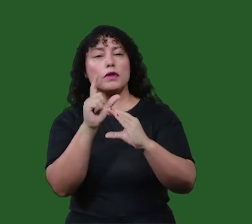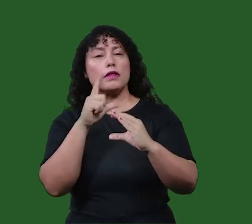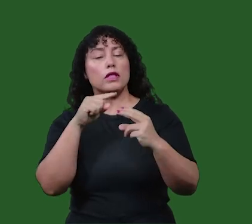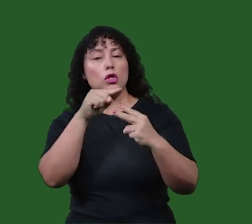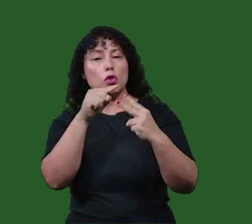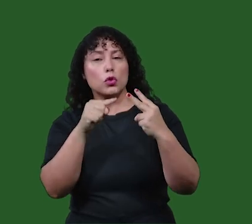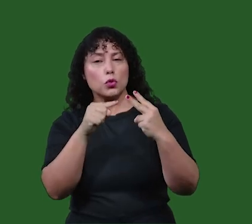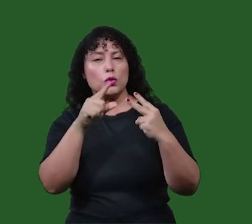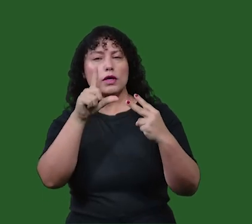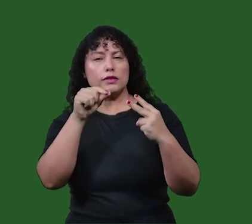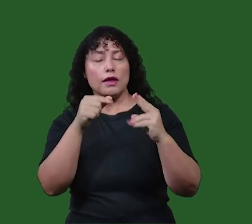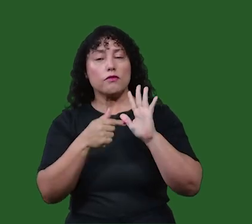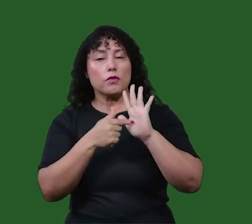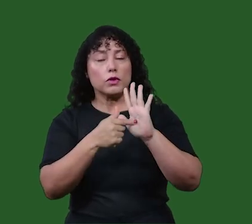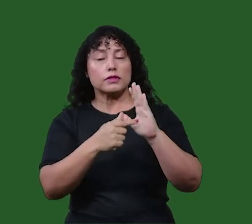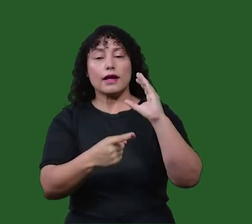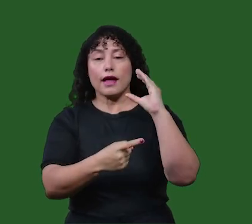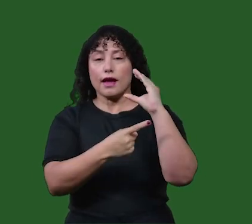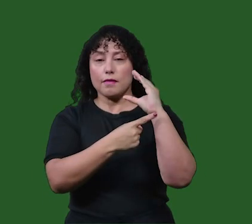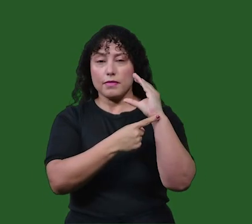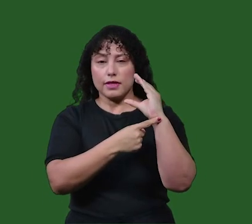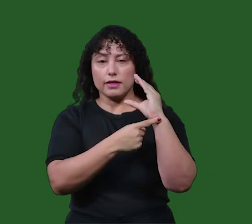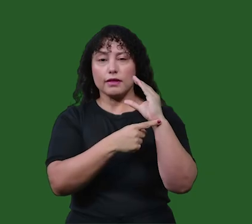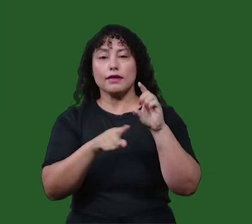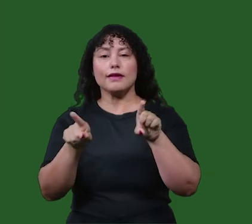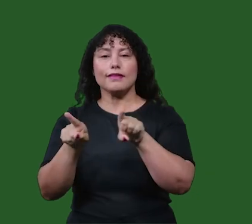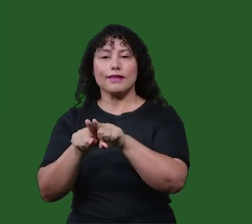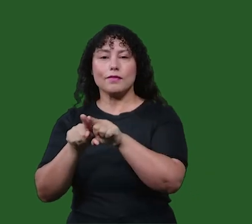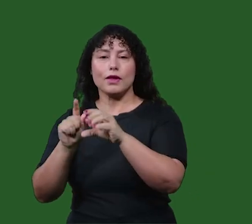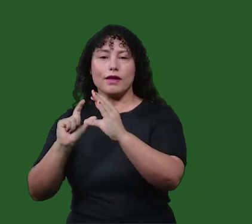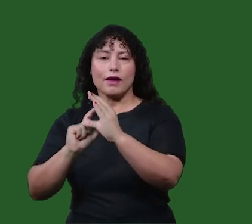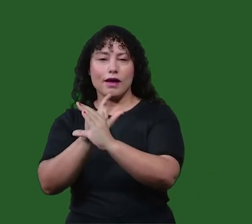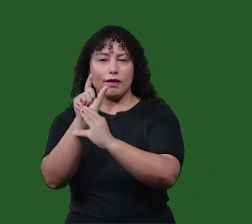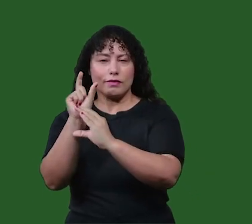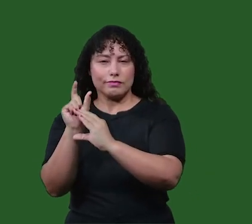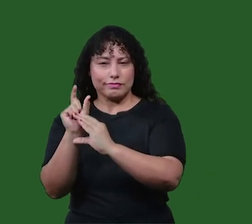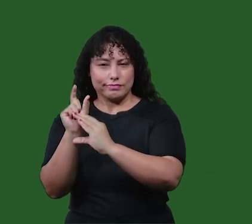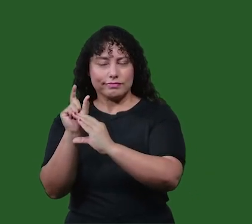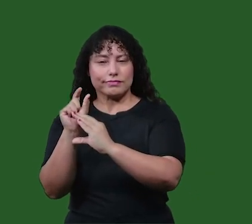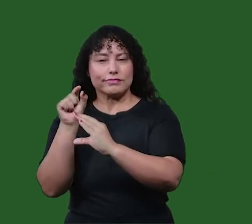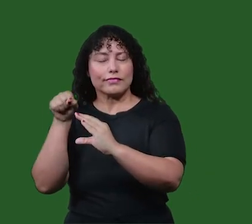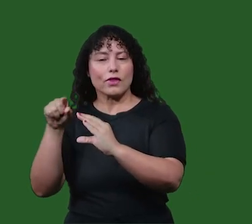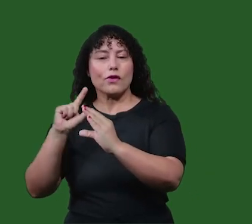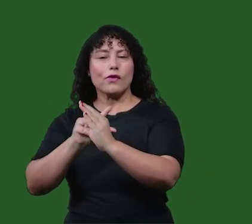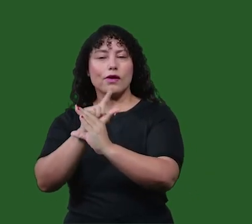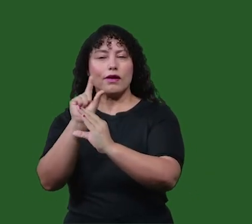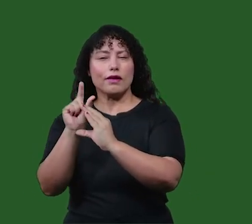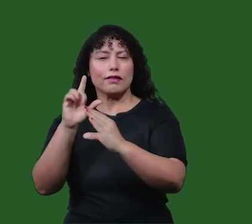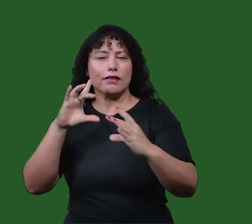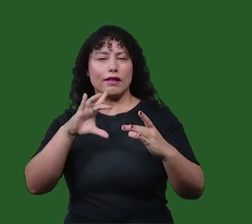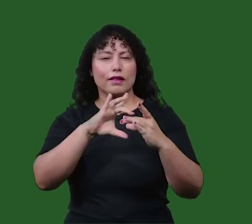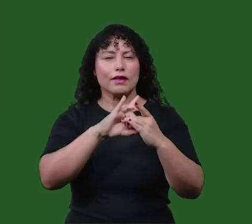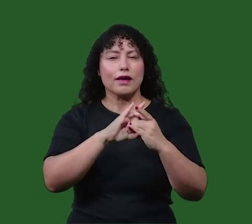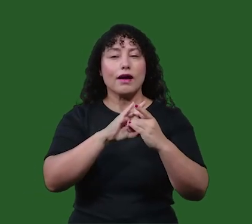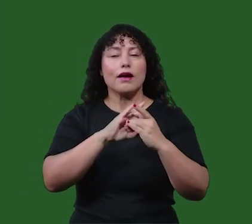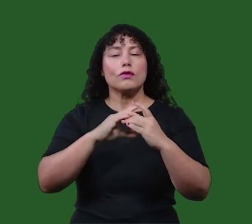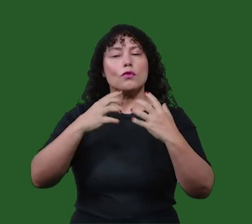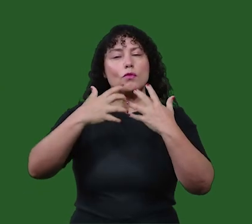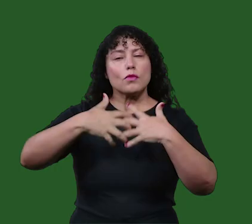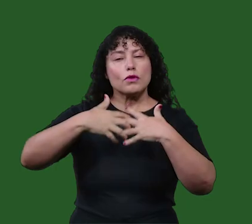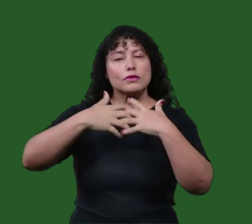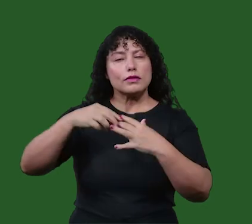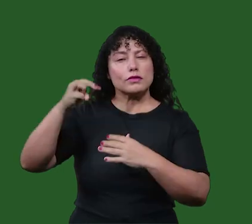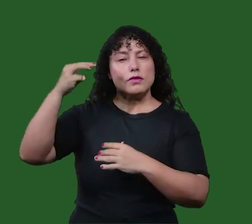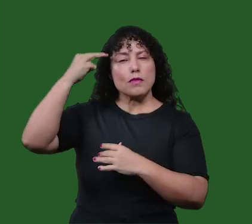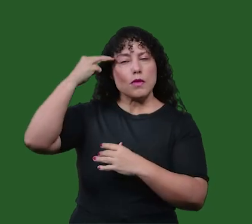destaque para duas delas, que são a amígdala e o hipocampo. O hipocampo ele está ligado com os processos